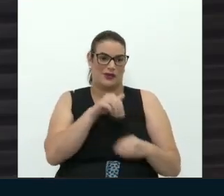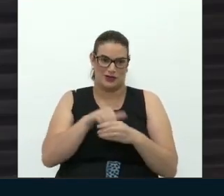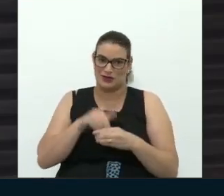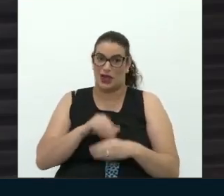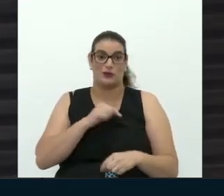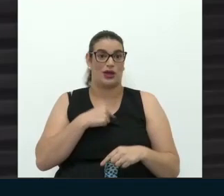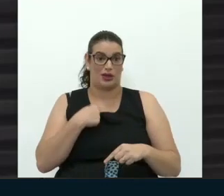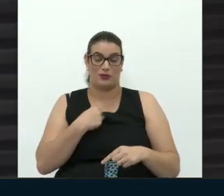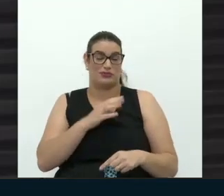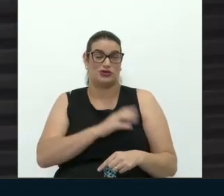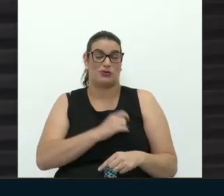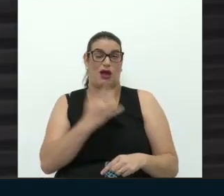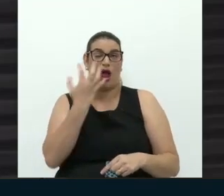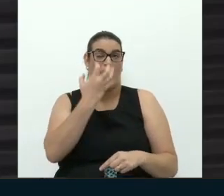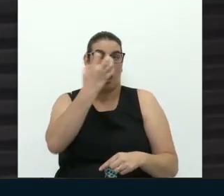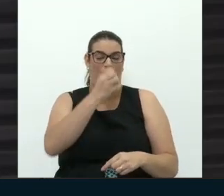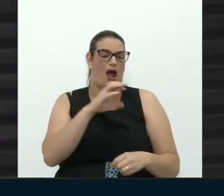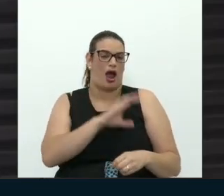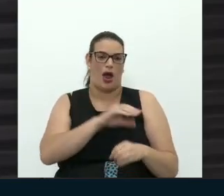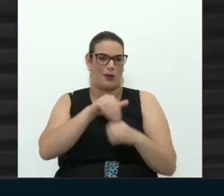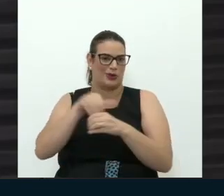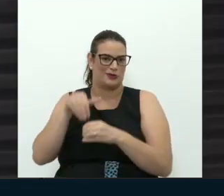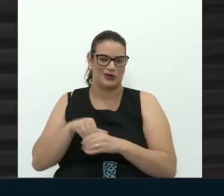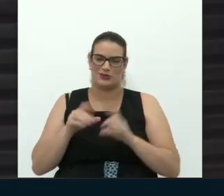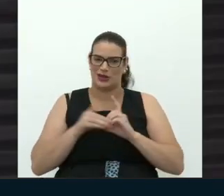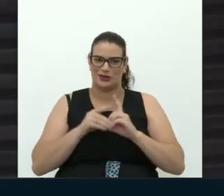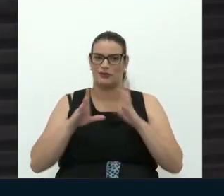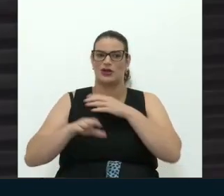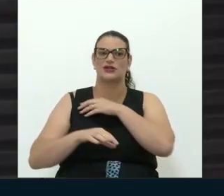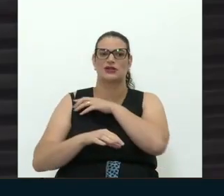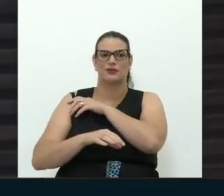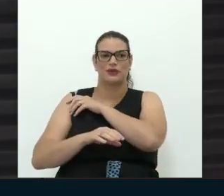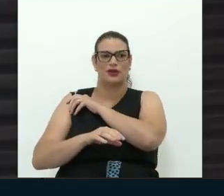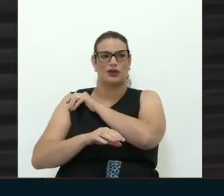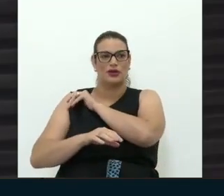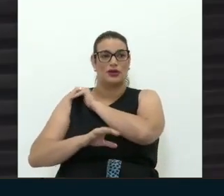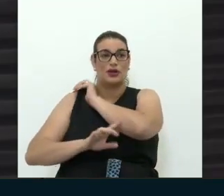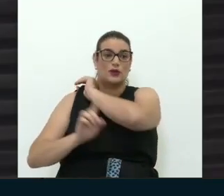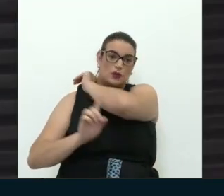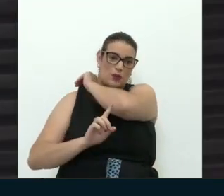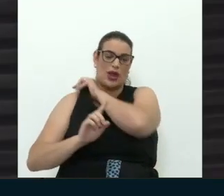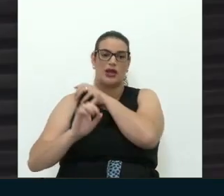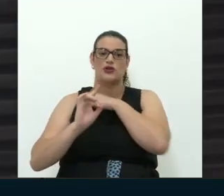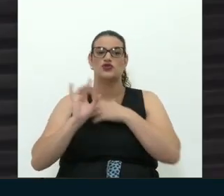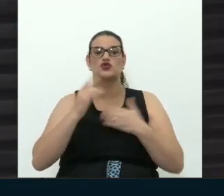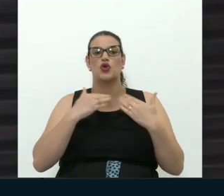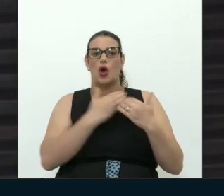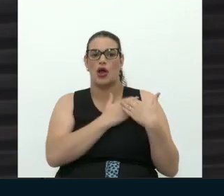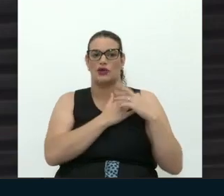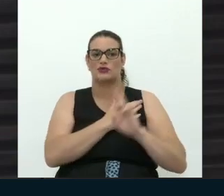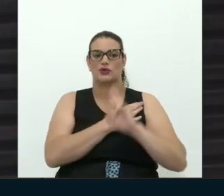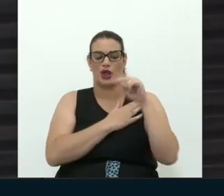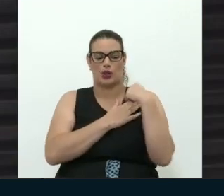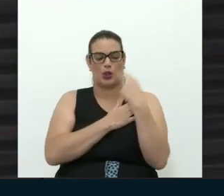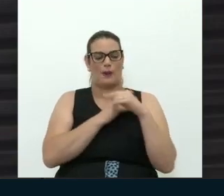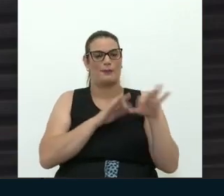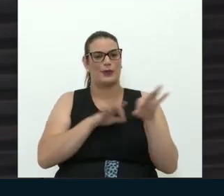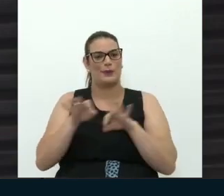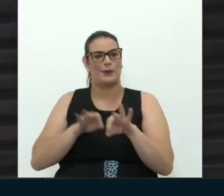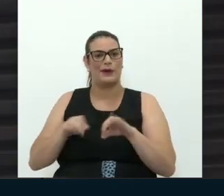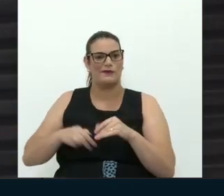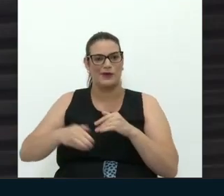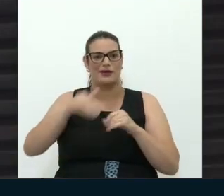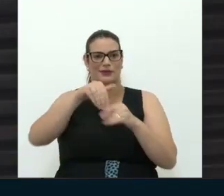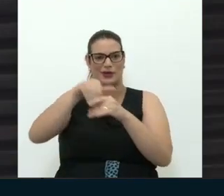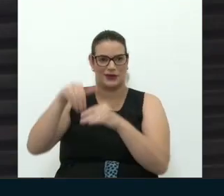sou apaixonada por esse momento democrático não deveria só papel nosso eh se preparar para essas